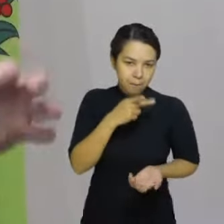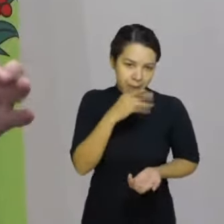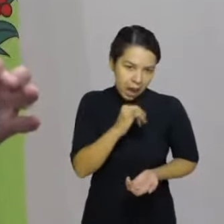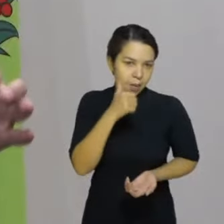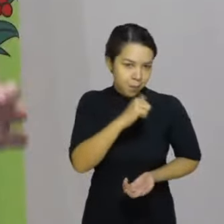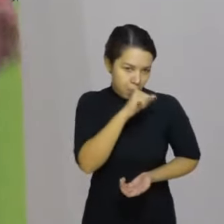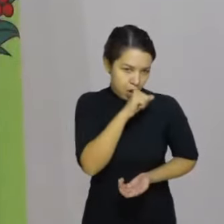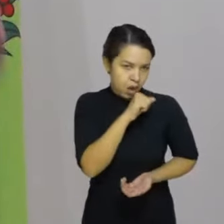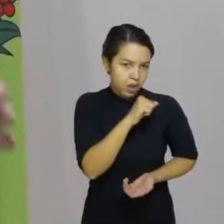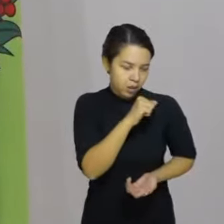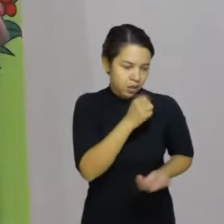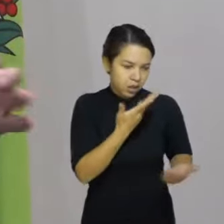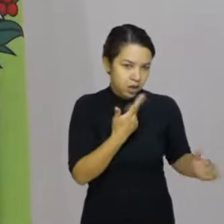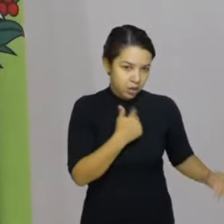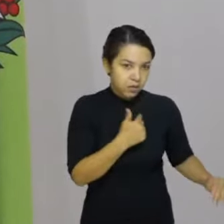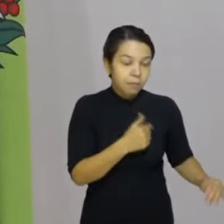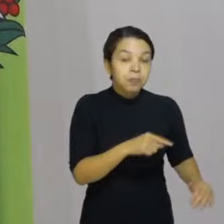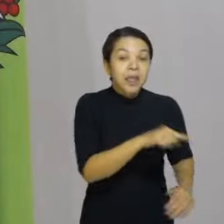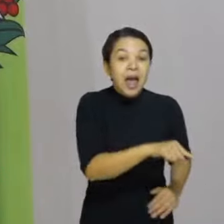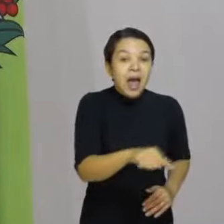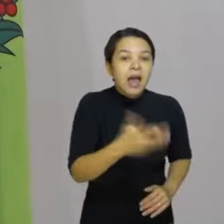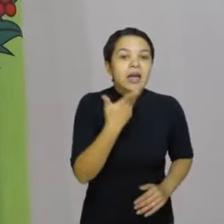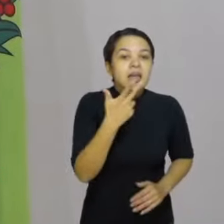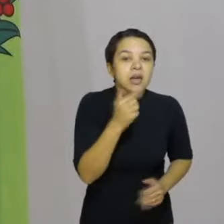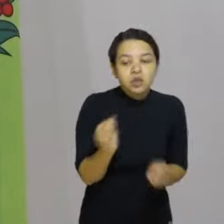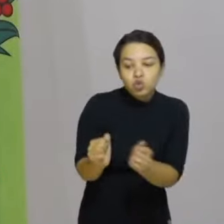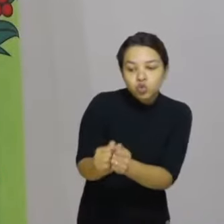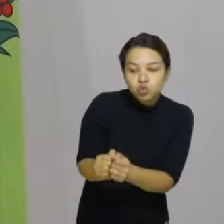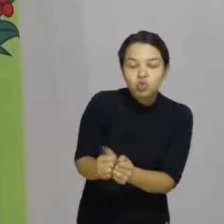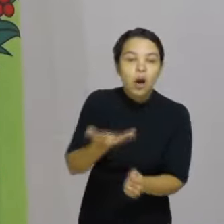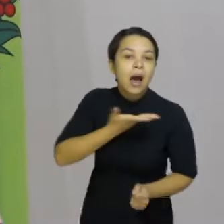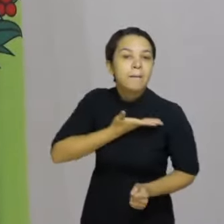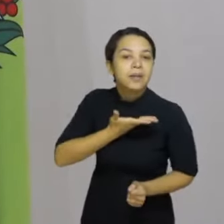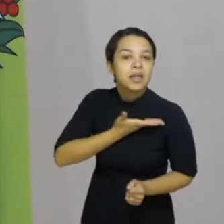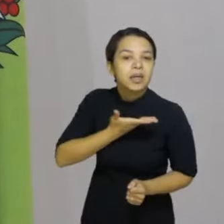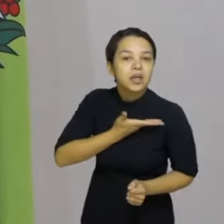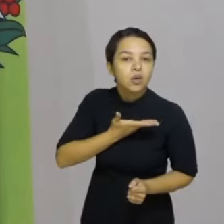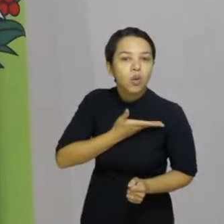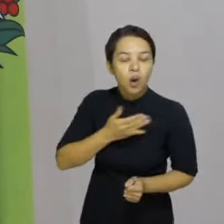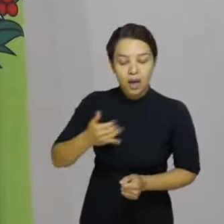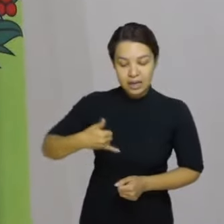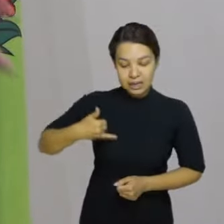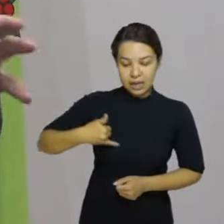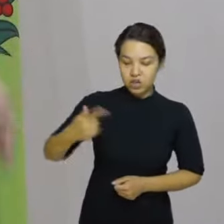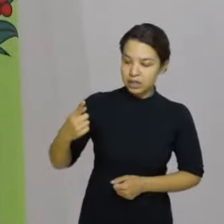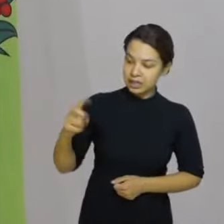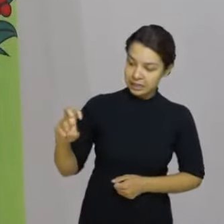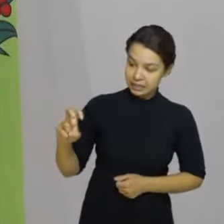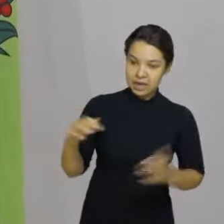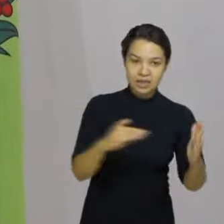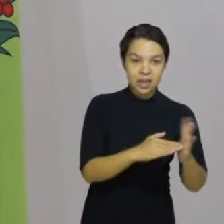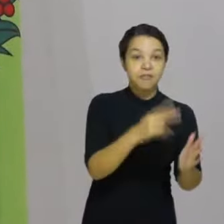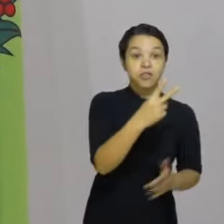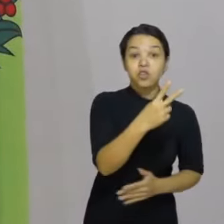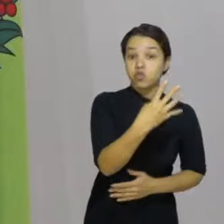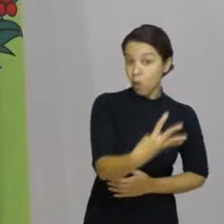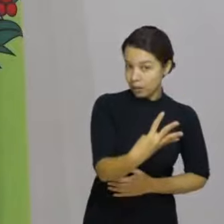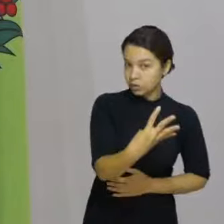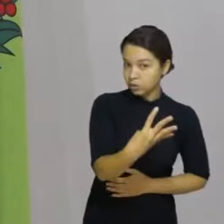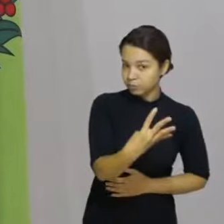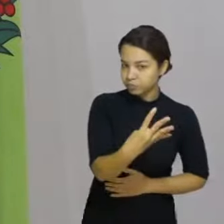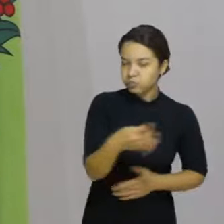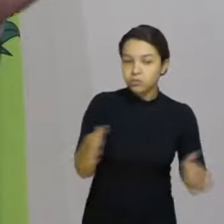Tempo diário das crianças com seus amigos. Olhando a faixa etária de 15 a 24 anos. Olhando a faixa etária de 15 a 24